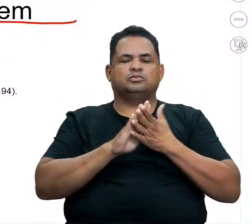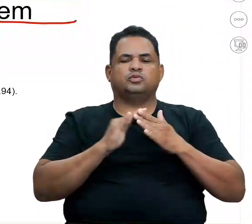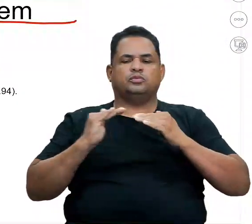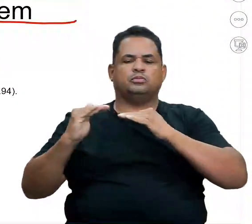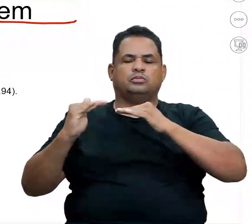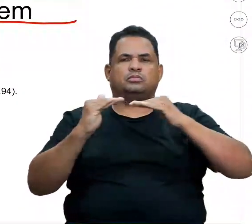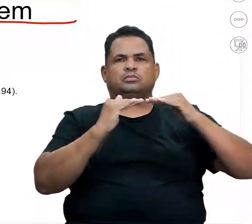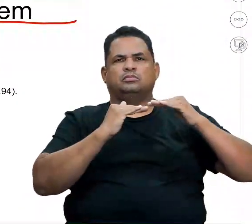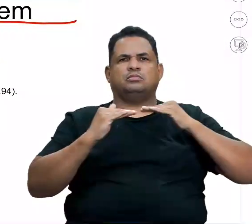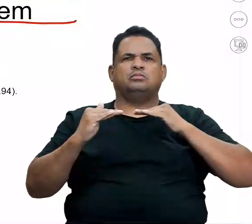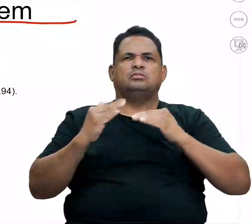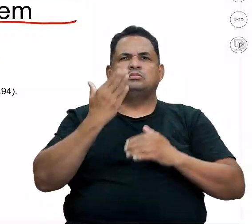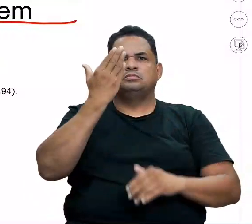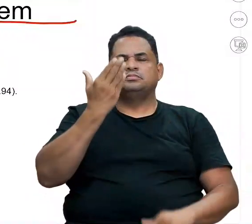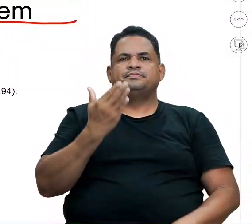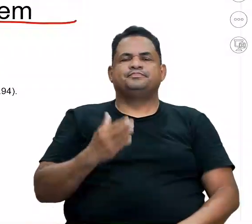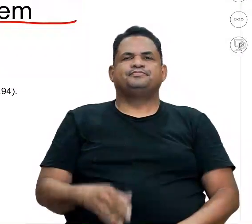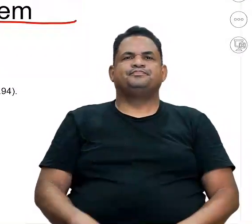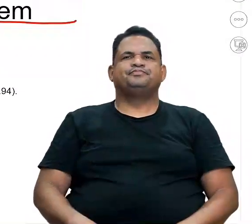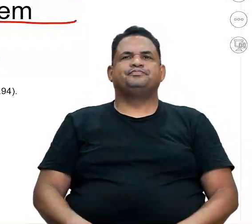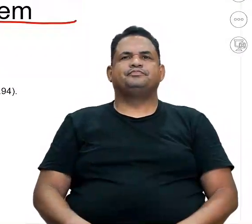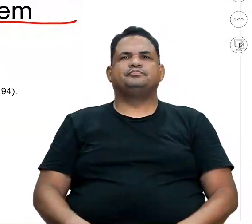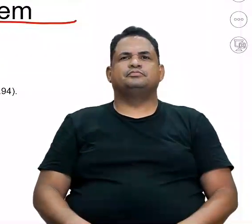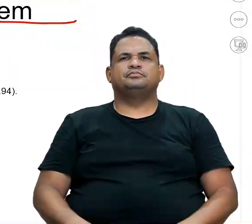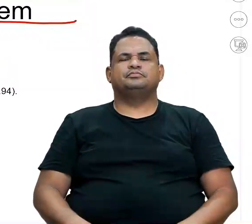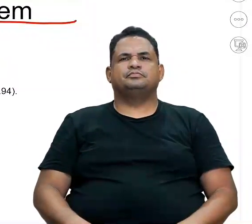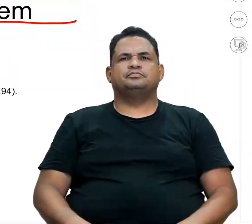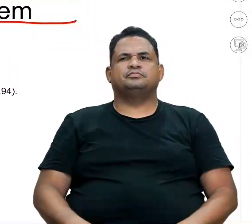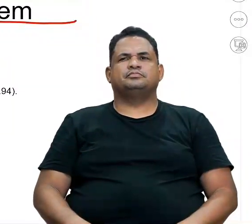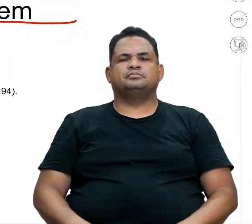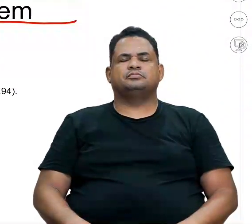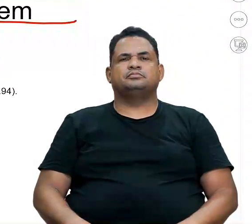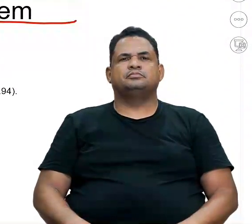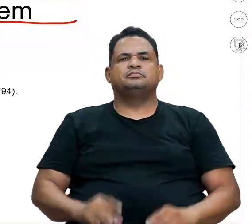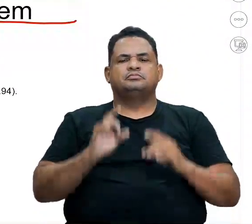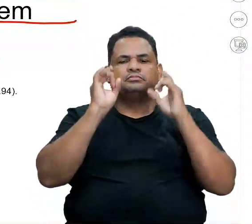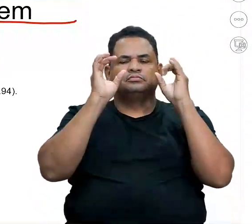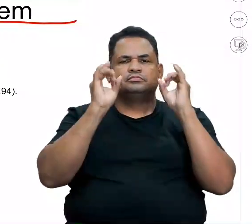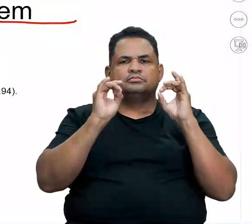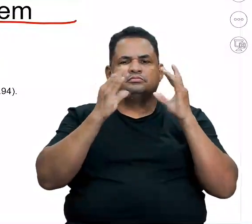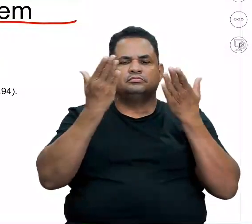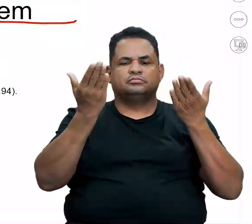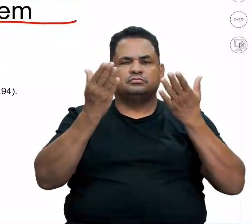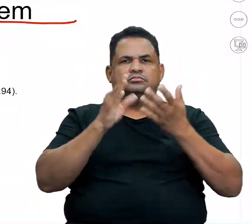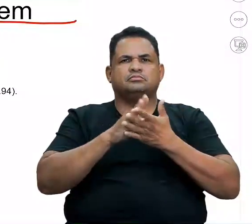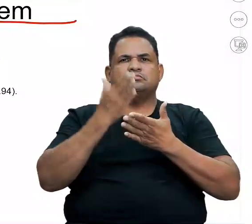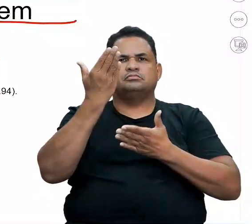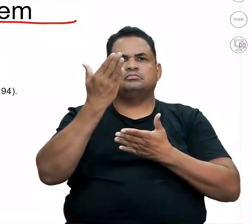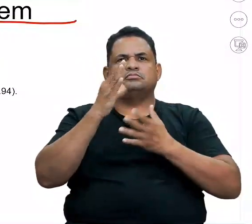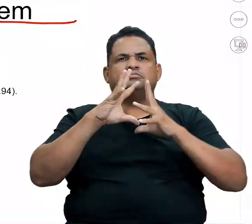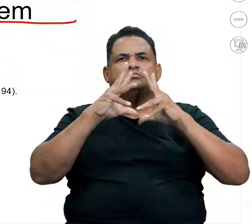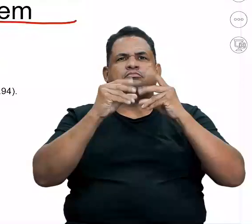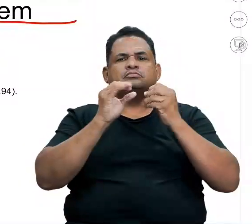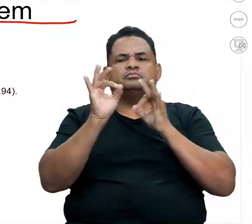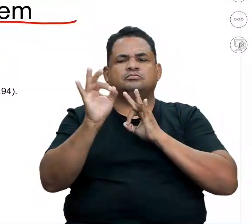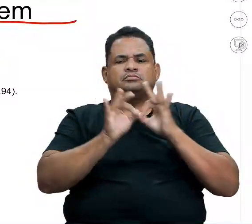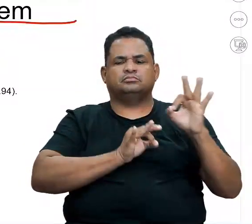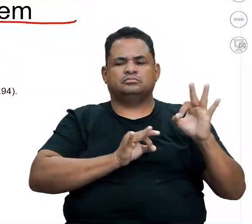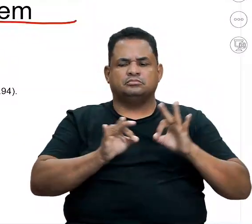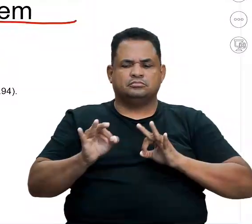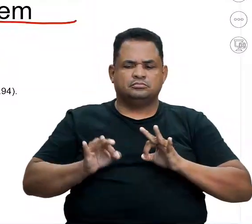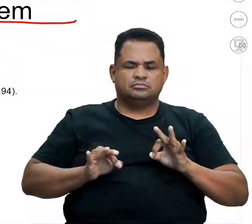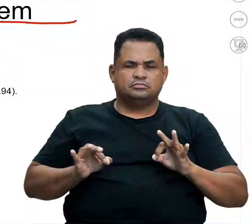o etnocentrismo, ele é, aqui mais detalhadamente a gente está falando agora, é toda essa construção aí,